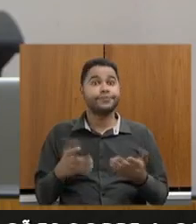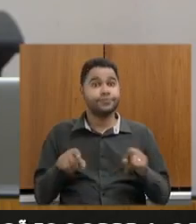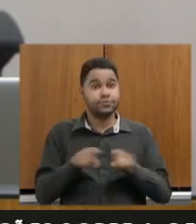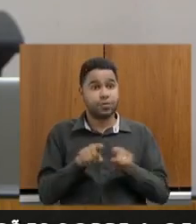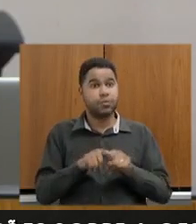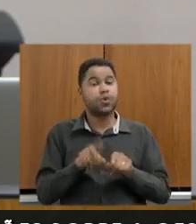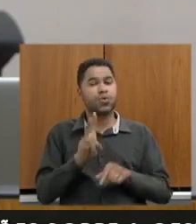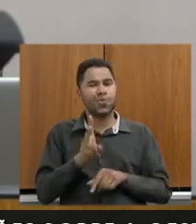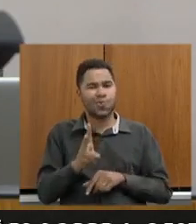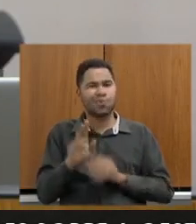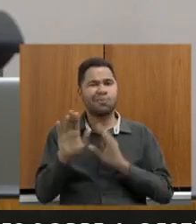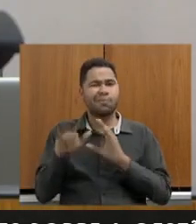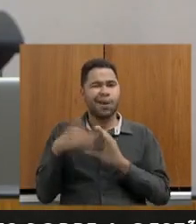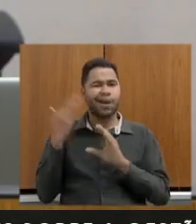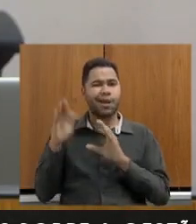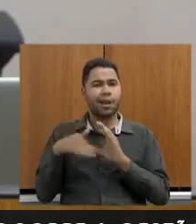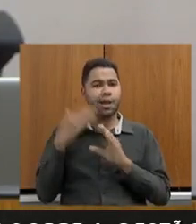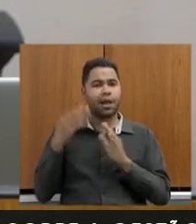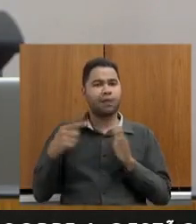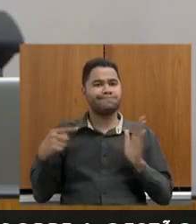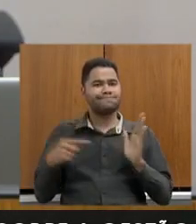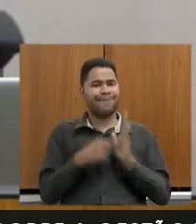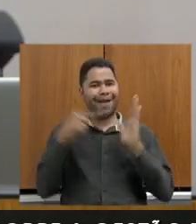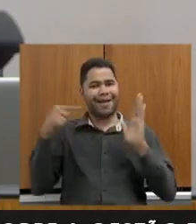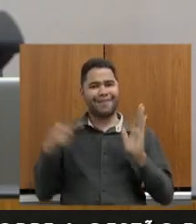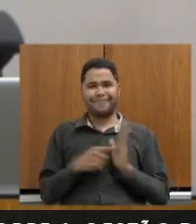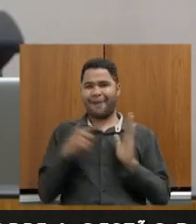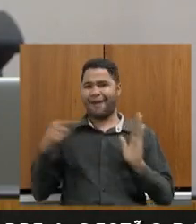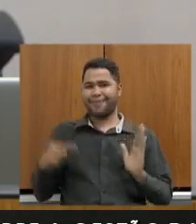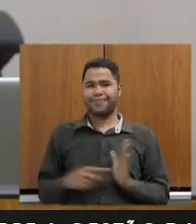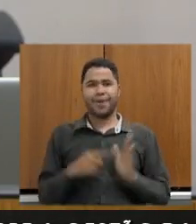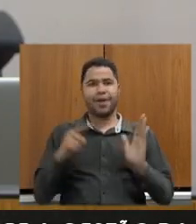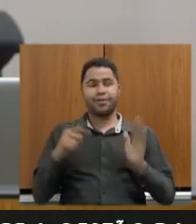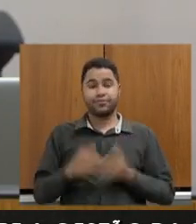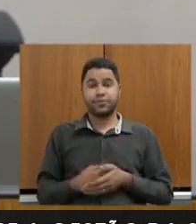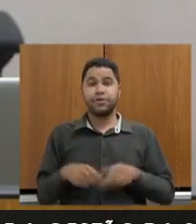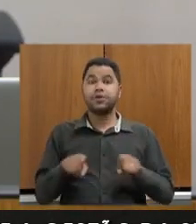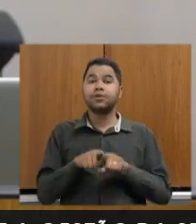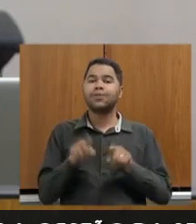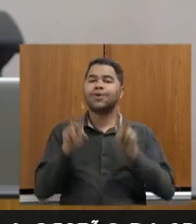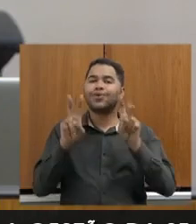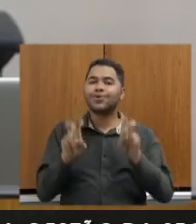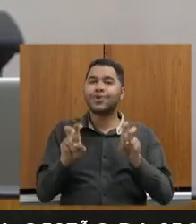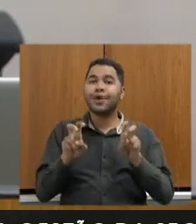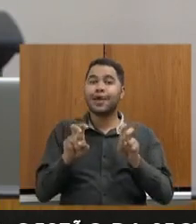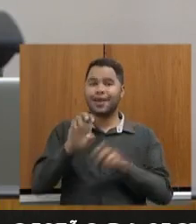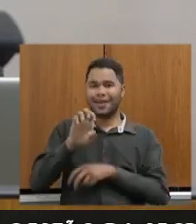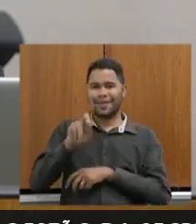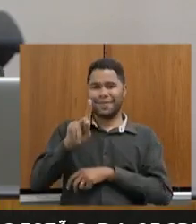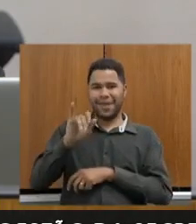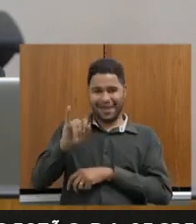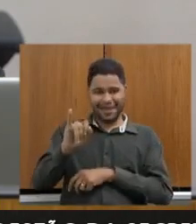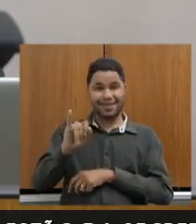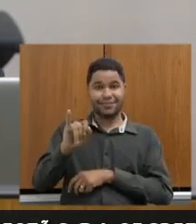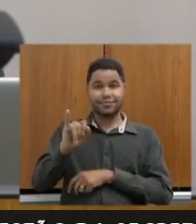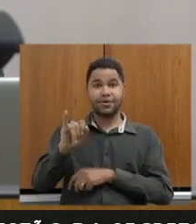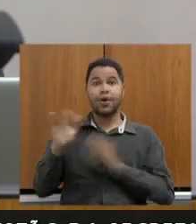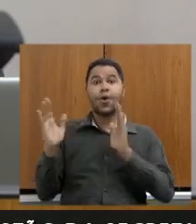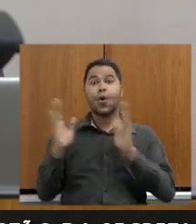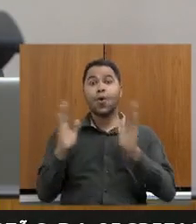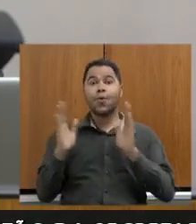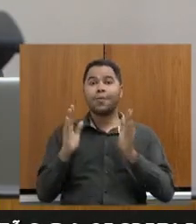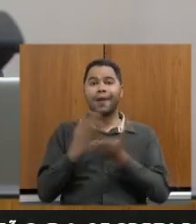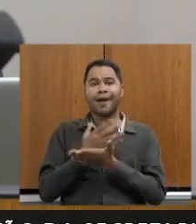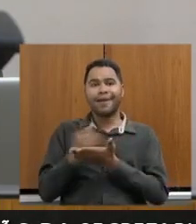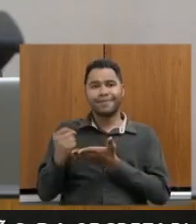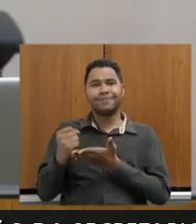comissão continua recebendo denúncias não é é inclusive sobre a questão do ep o prazo de